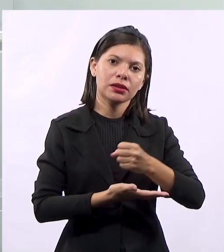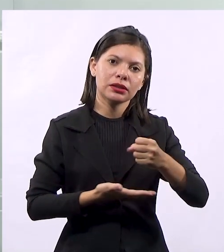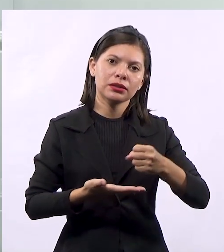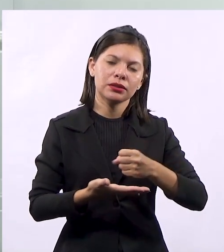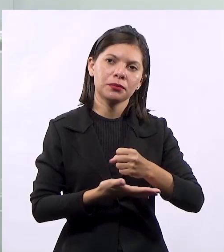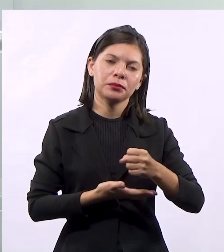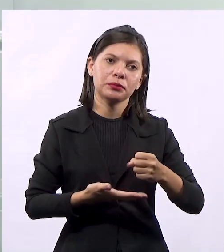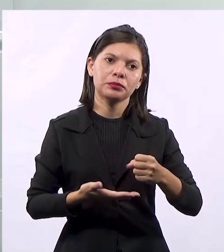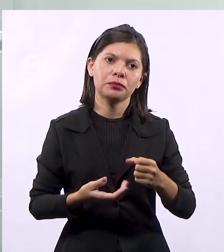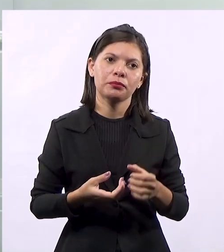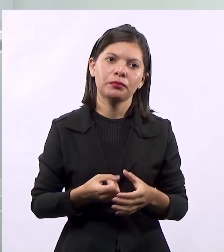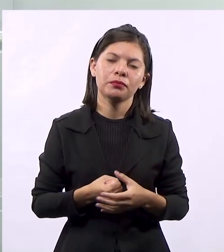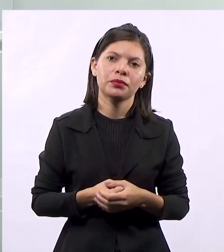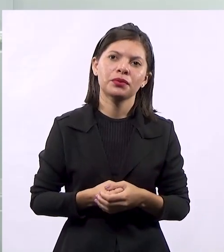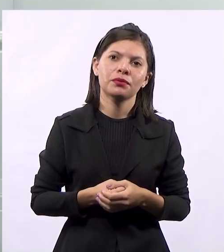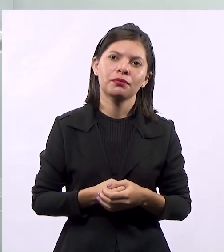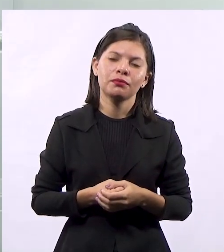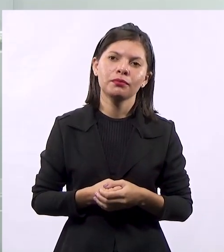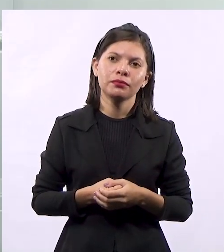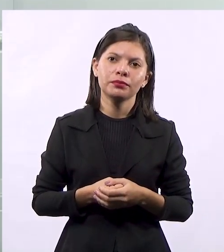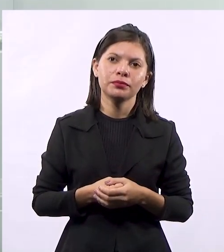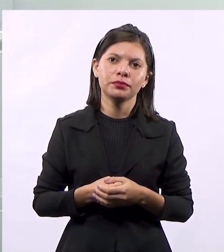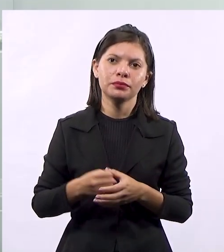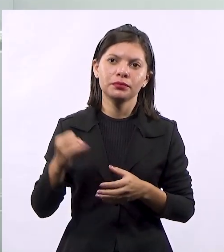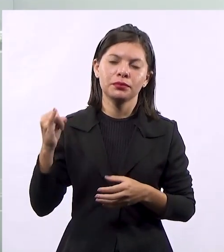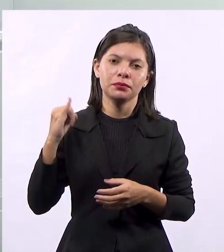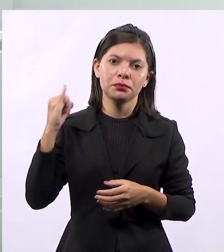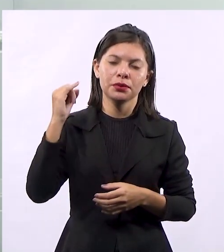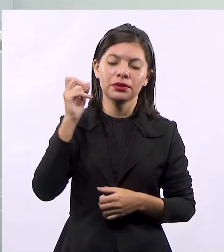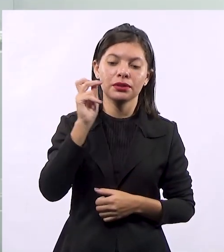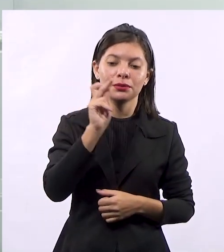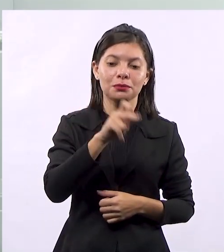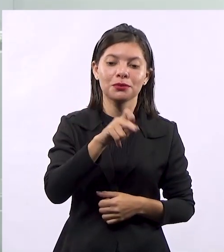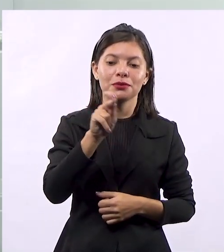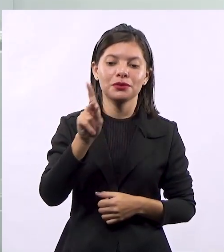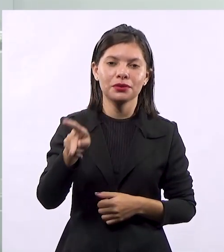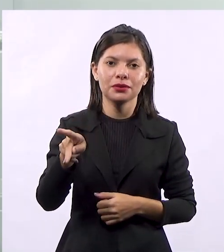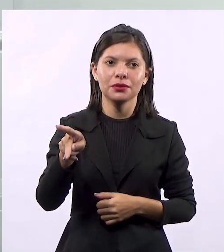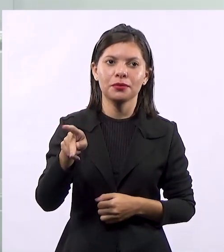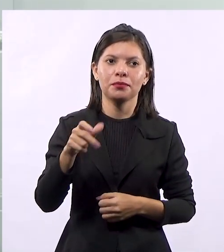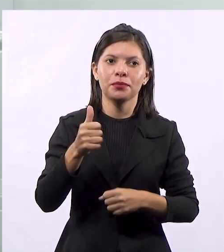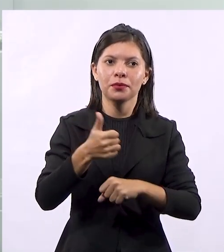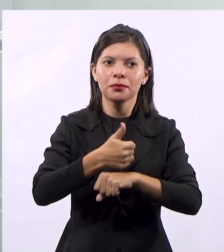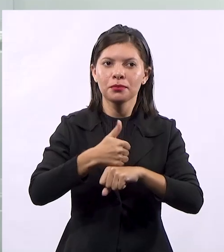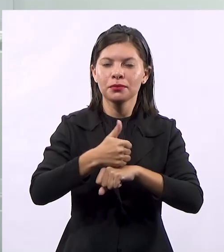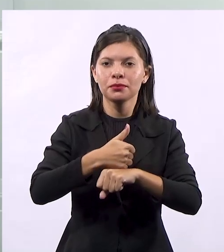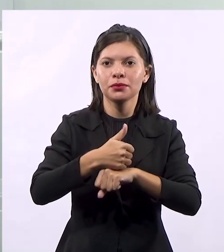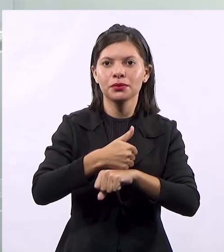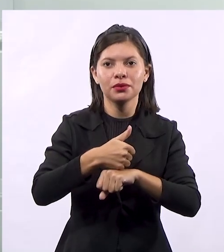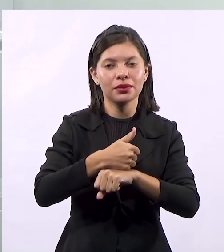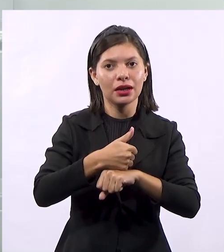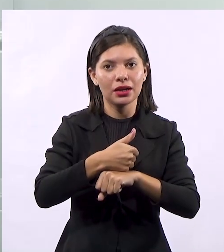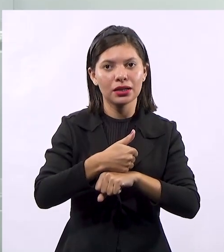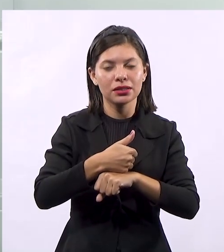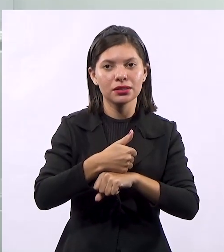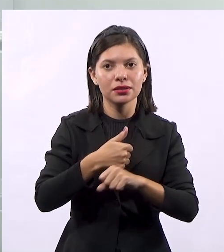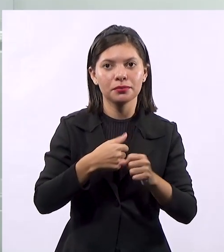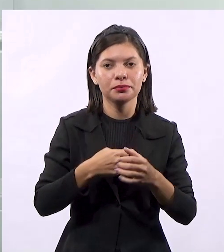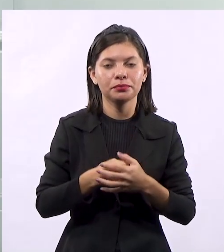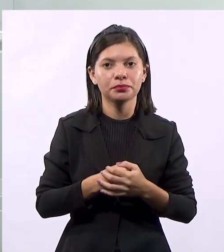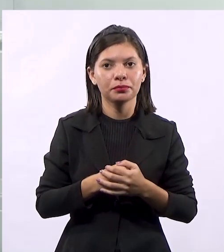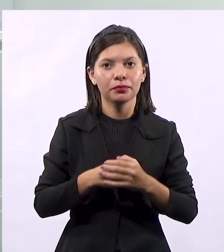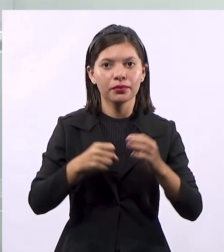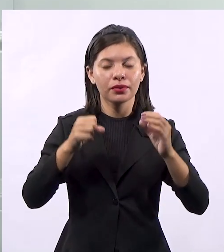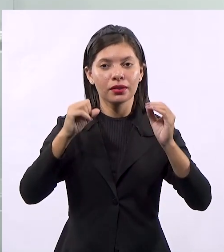as outras normas. Então, todas as outras normas que sobrevierem vão ter como base essa garantia, essa